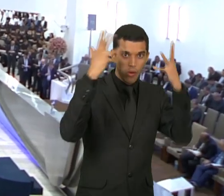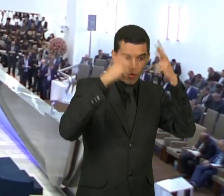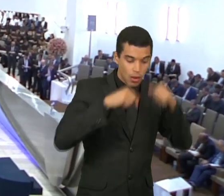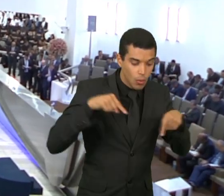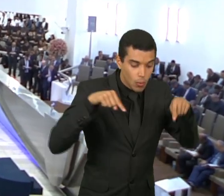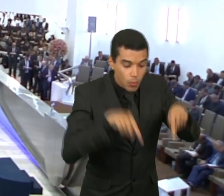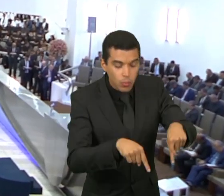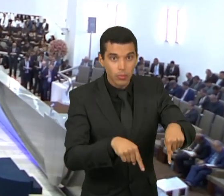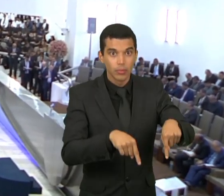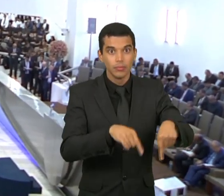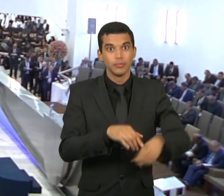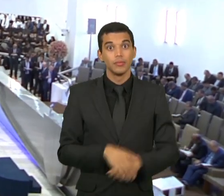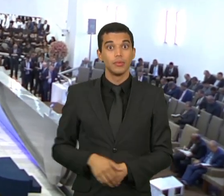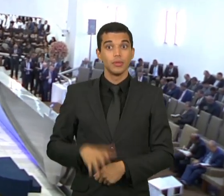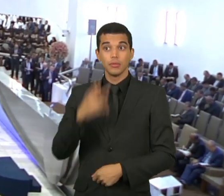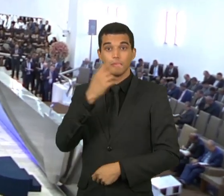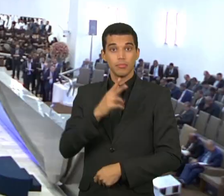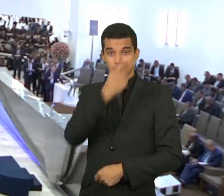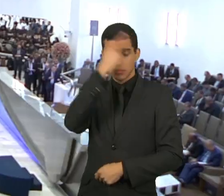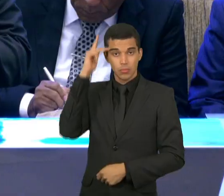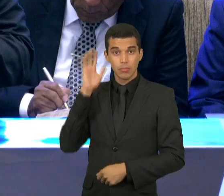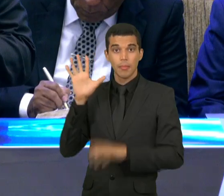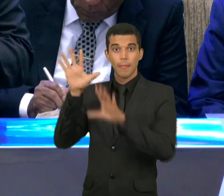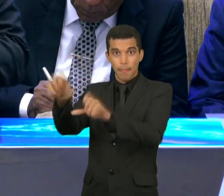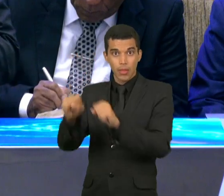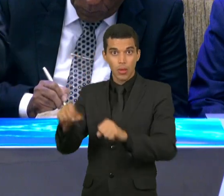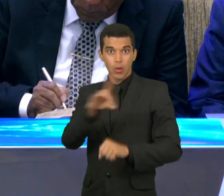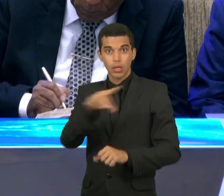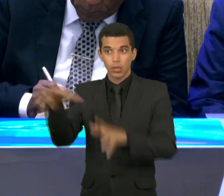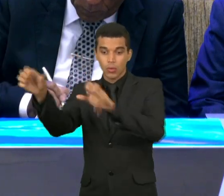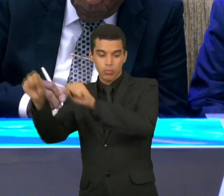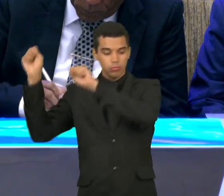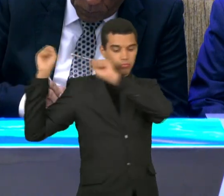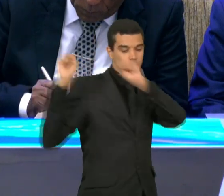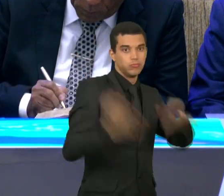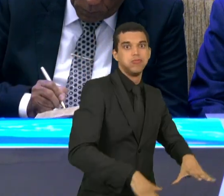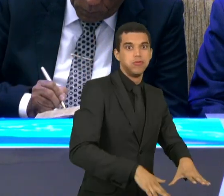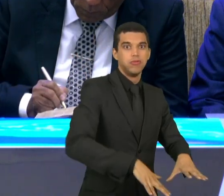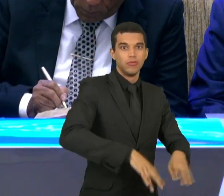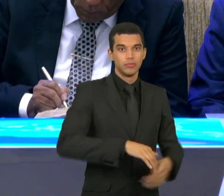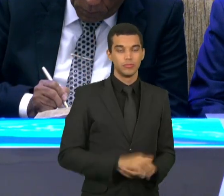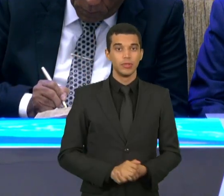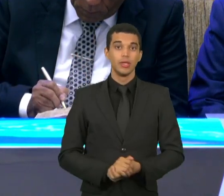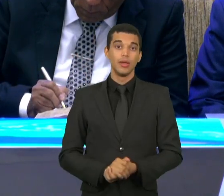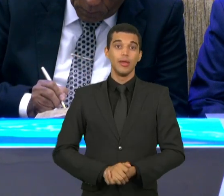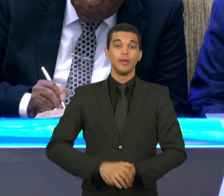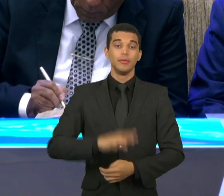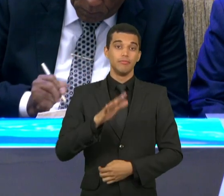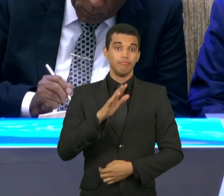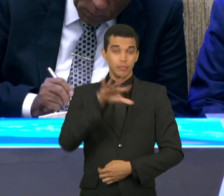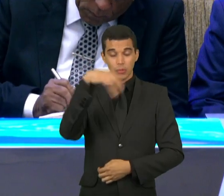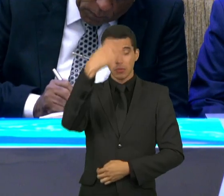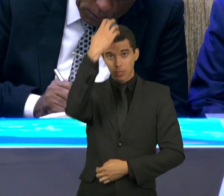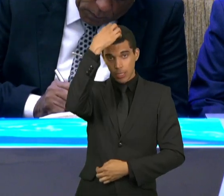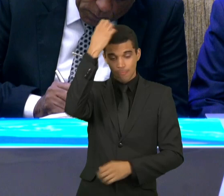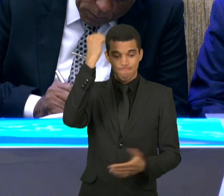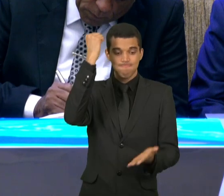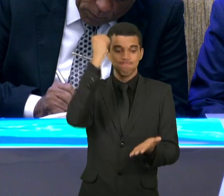anel dos seus grandes, para que se não mudasse a sentença acerca de